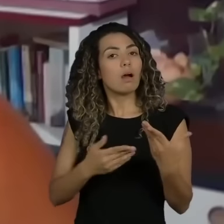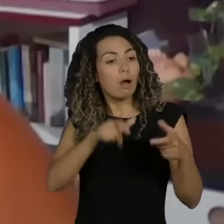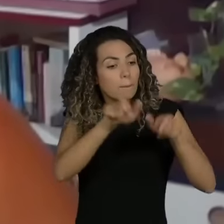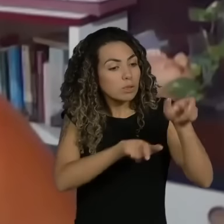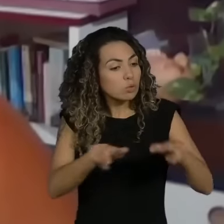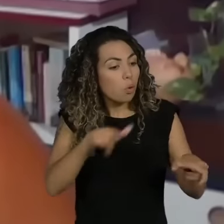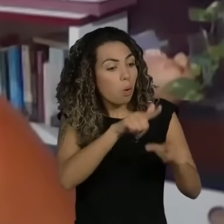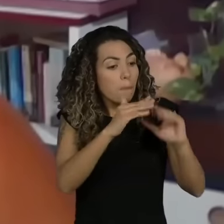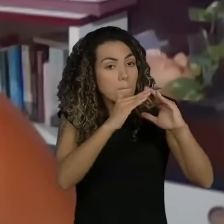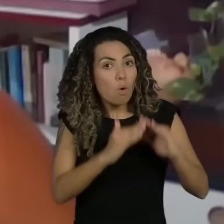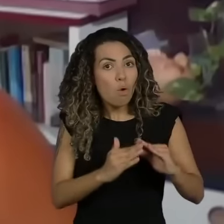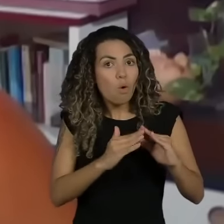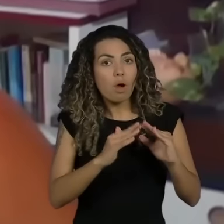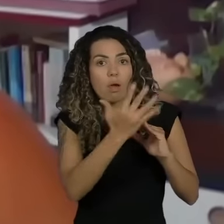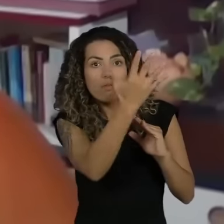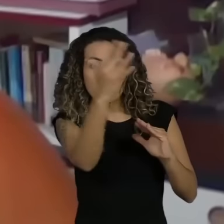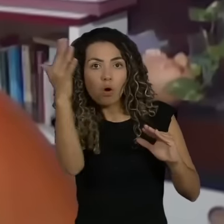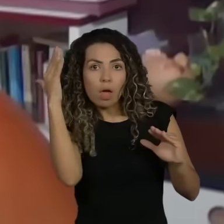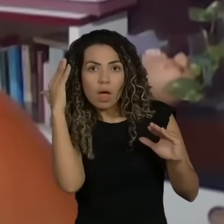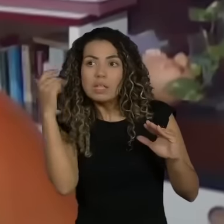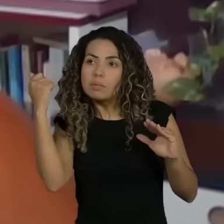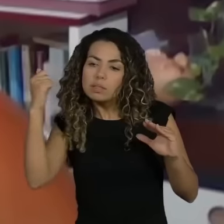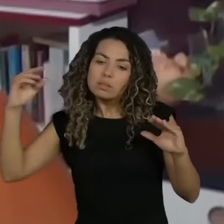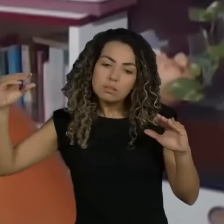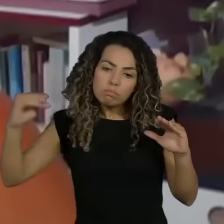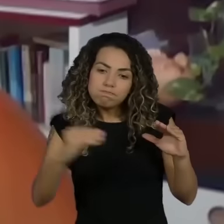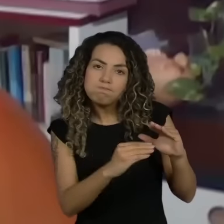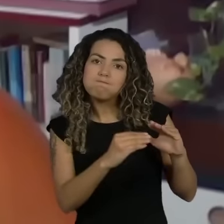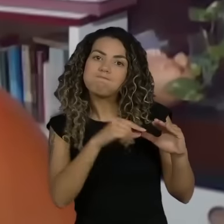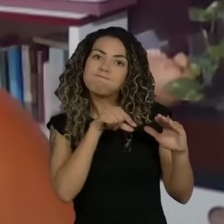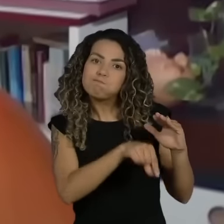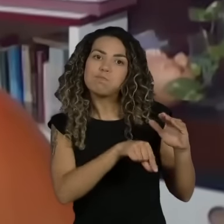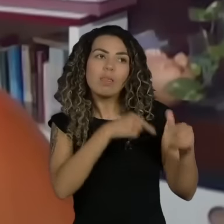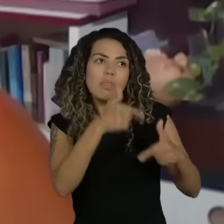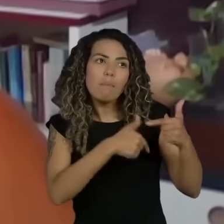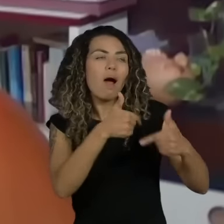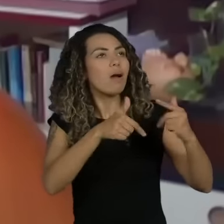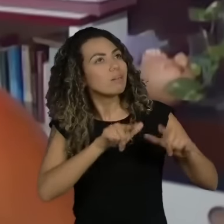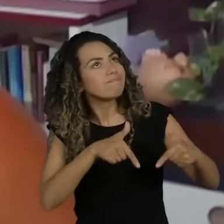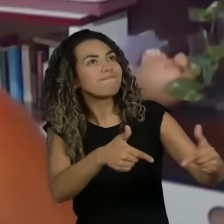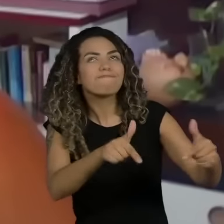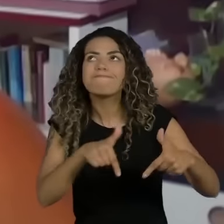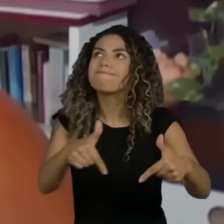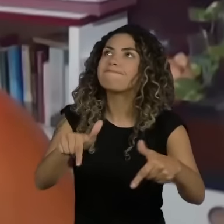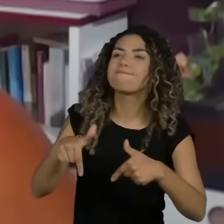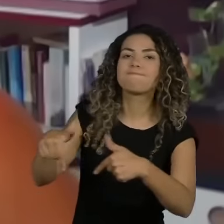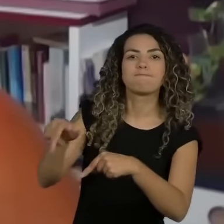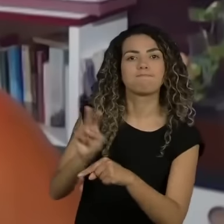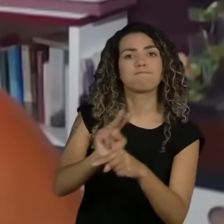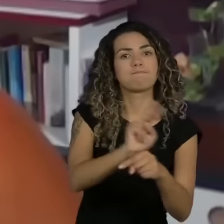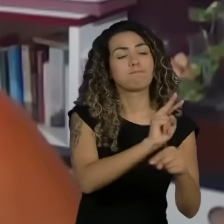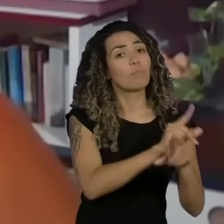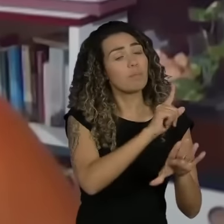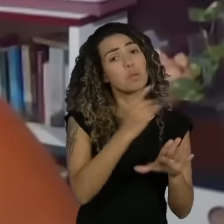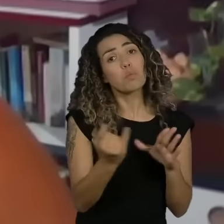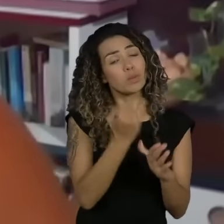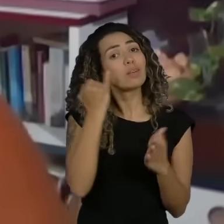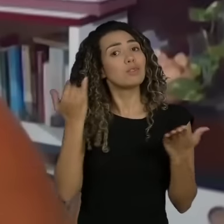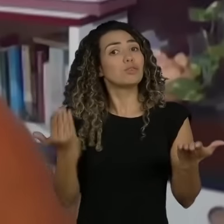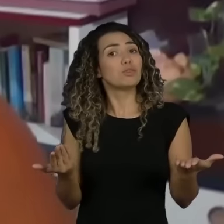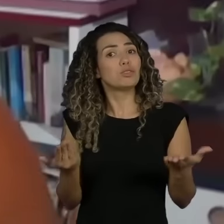floresta e protegem a floresta é muito importante, porque a existência dessa floresta ela